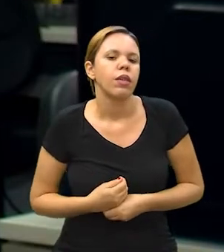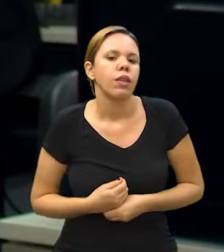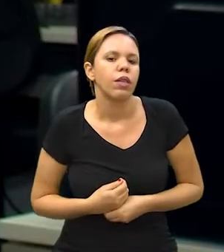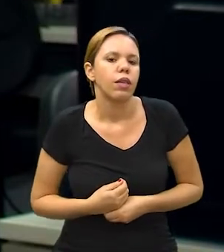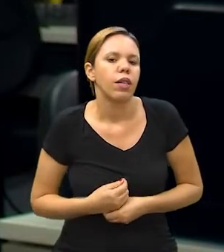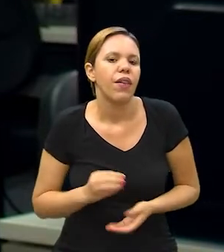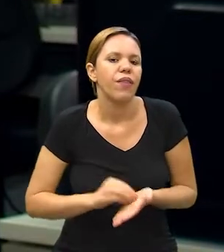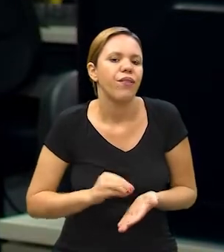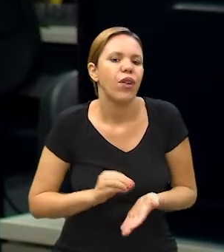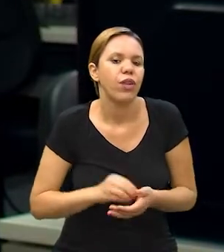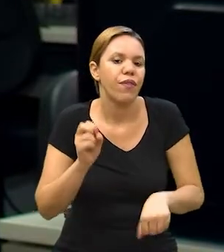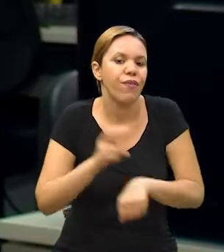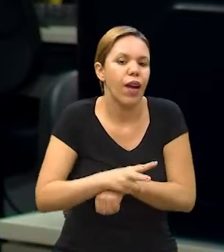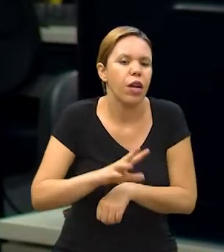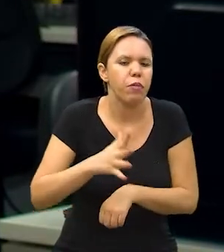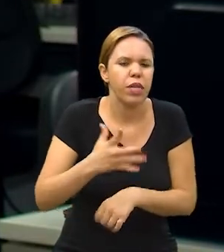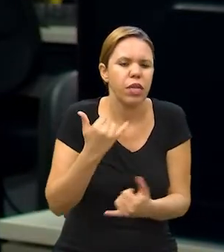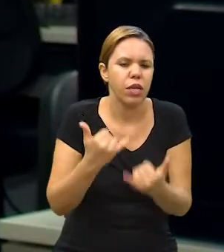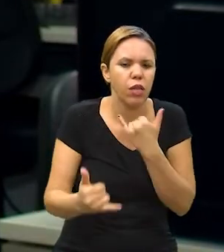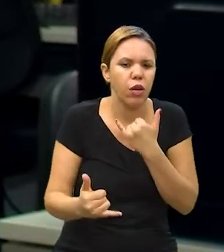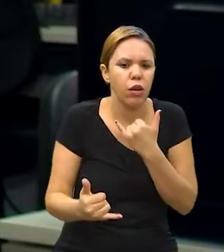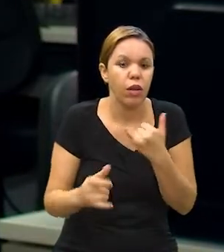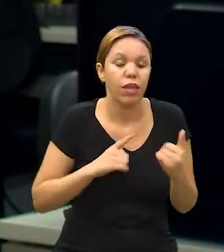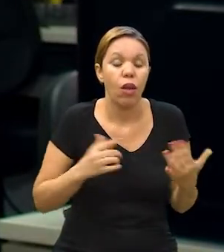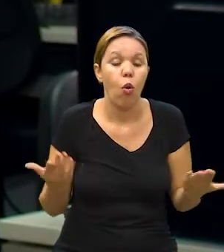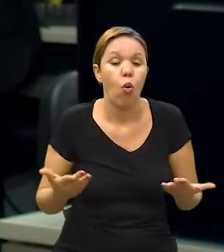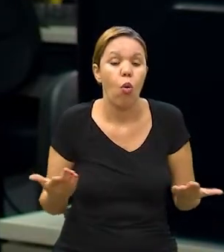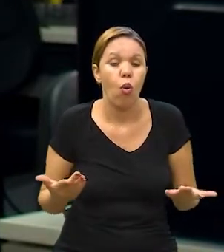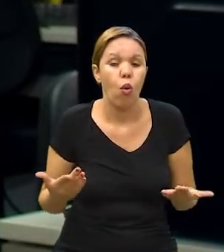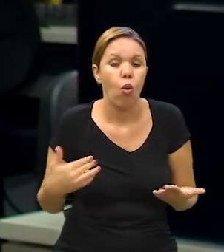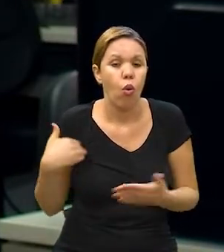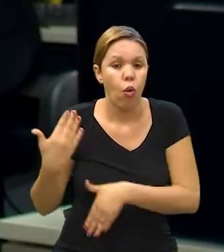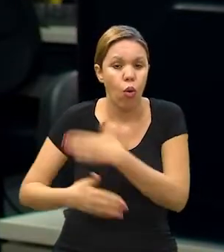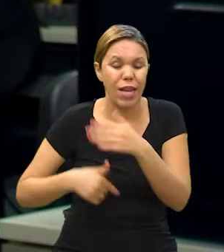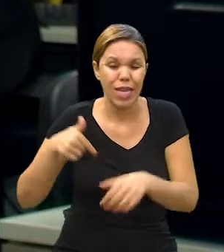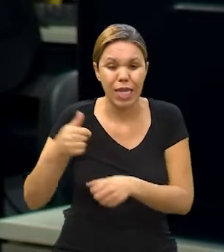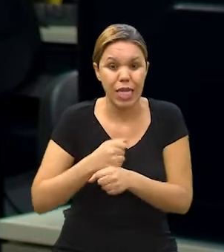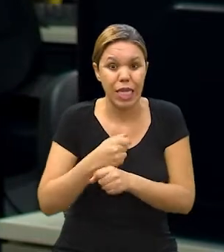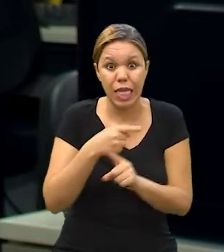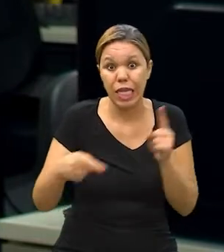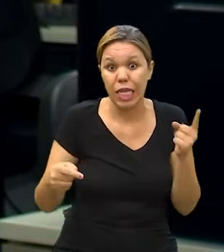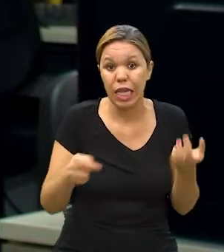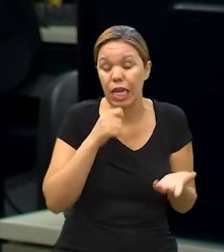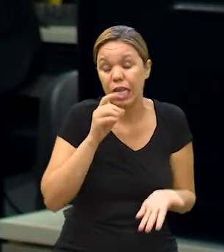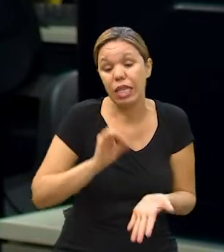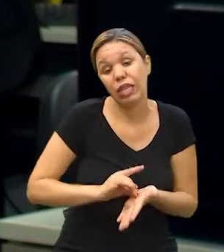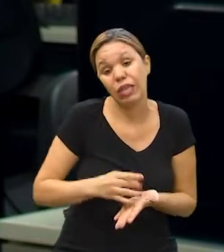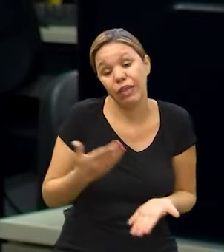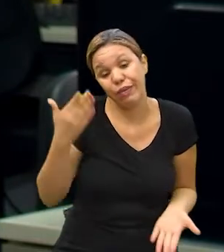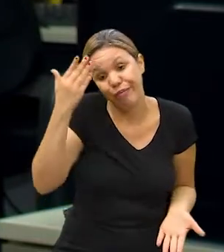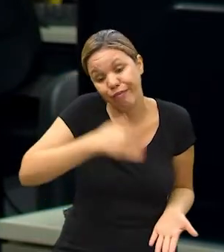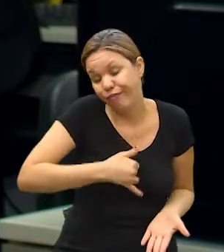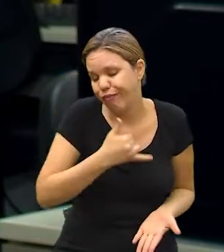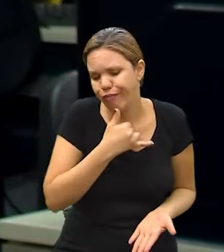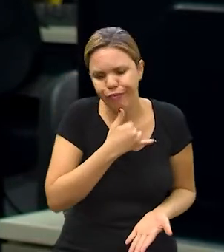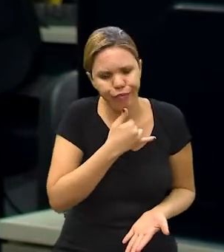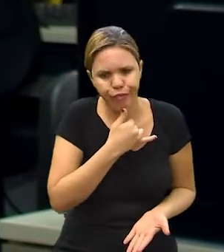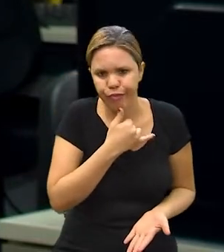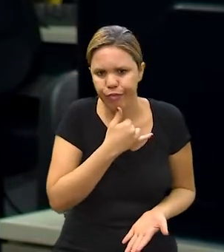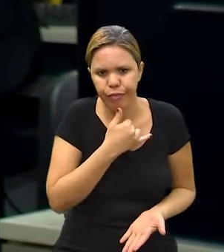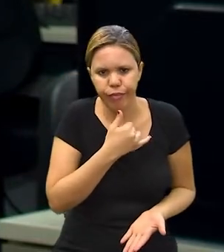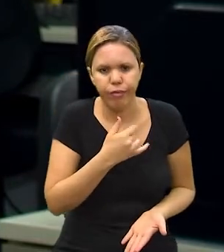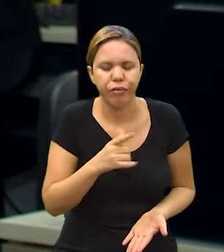um déficit de vagas mais ou menos igual ao déficit que nós temos hoje. Então se passaram 7 anos e meio e a verdade é que, infelizmente, a gente ainda